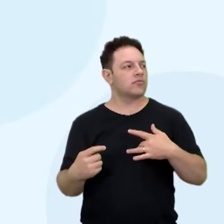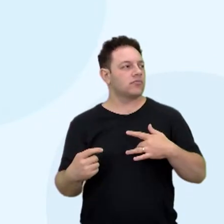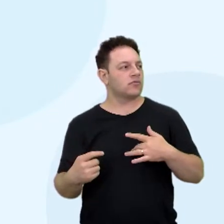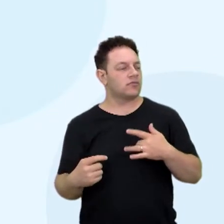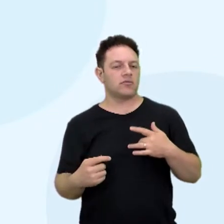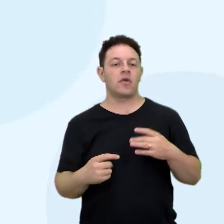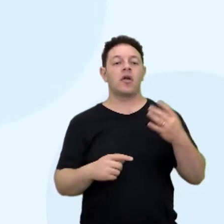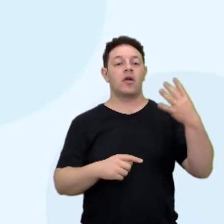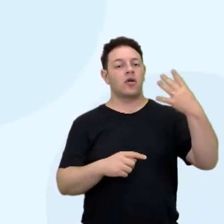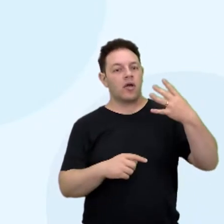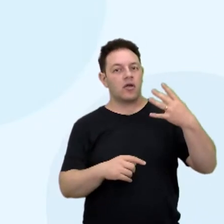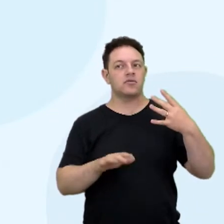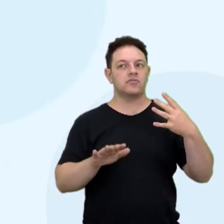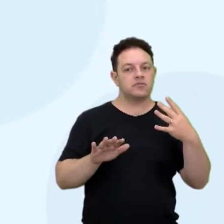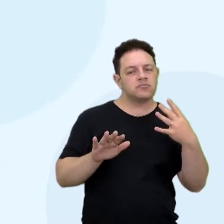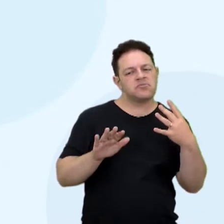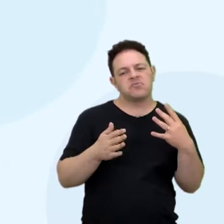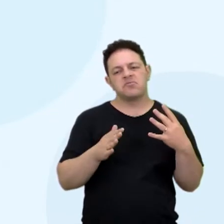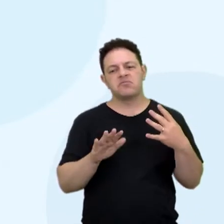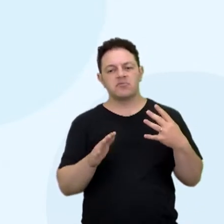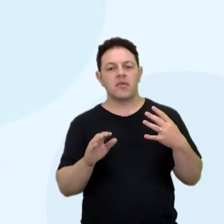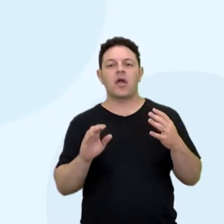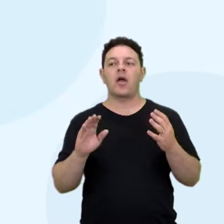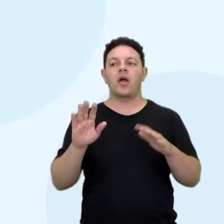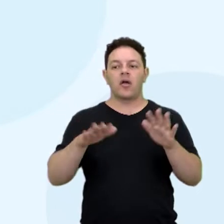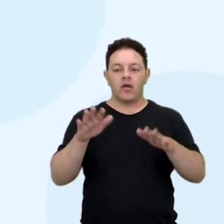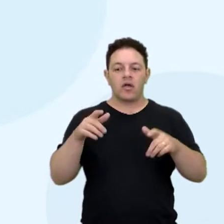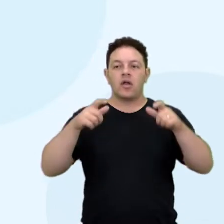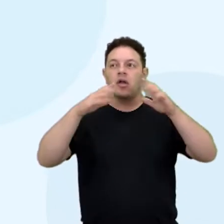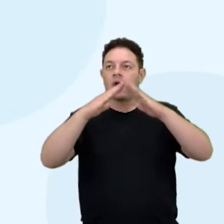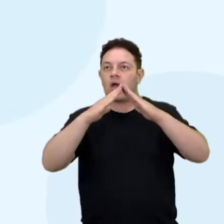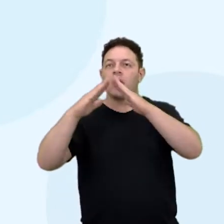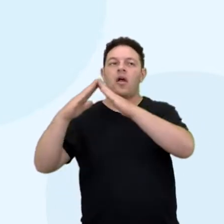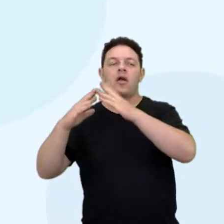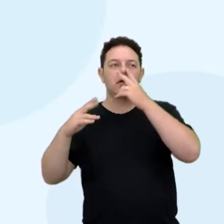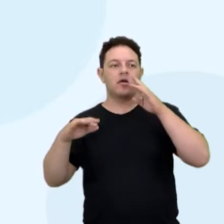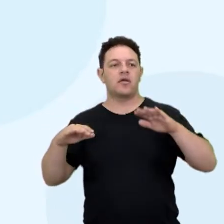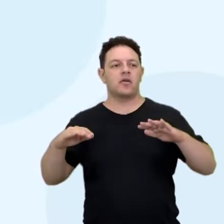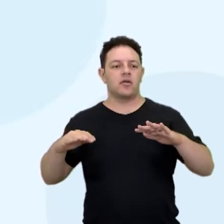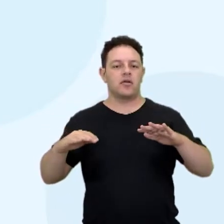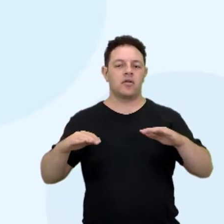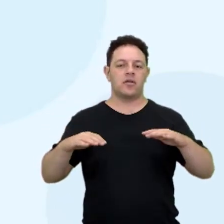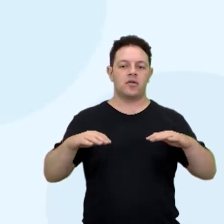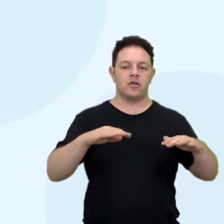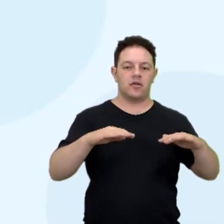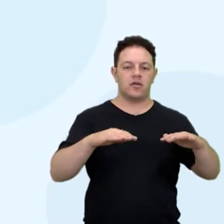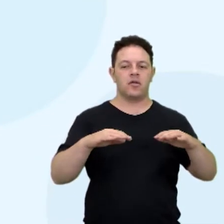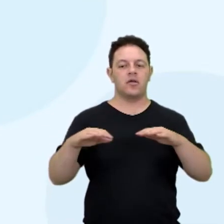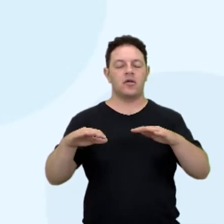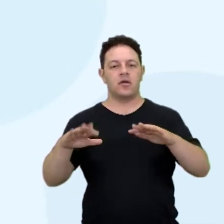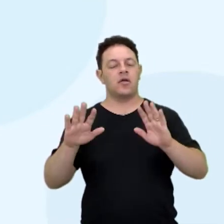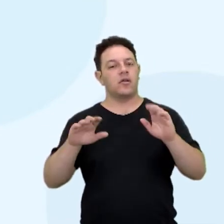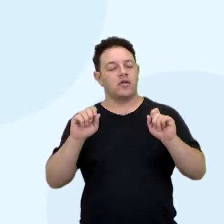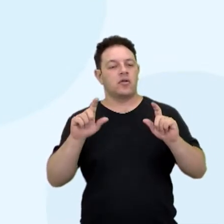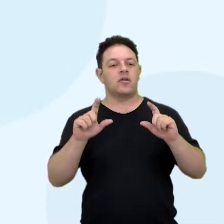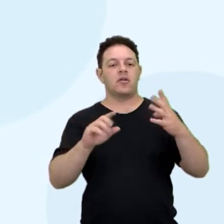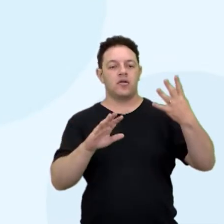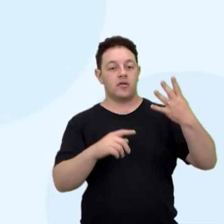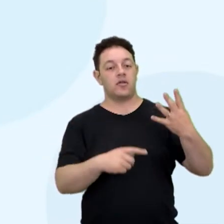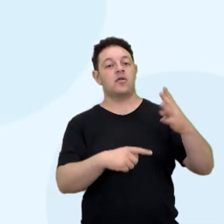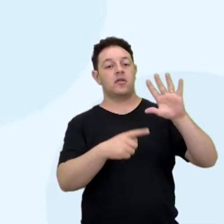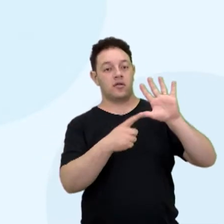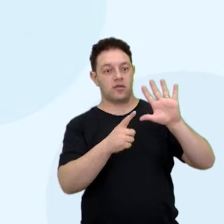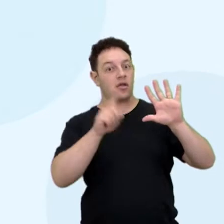mais moderado, né? É sentido aí dentro das habitações, né? Pode até despertar do sono. O 5 aí,